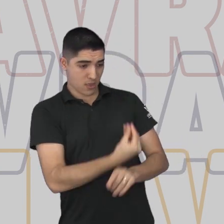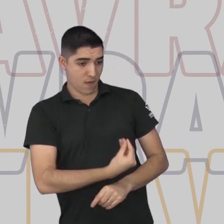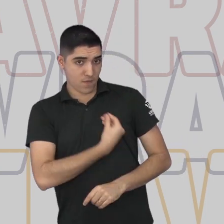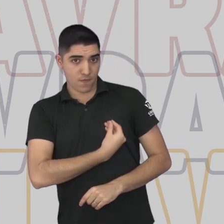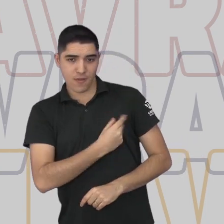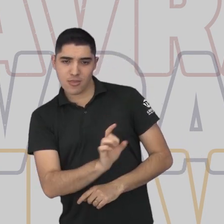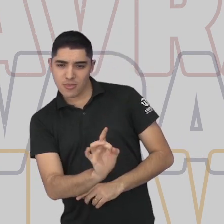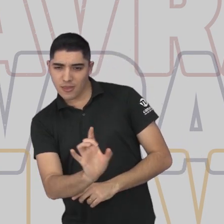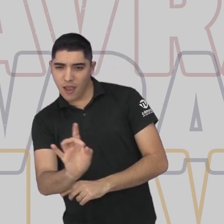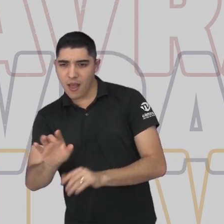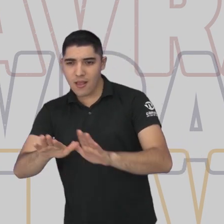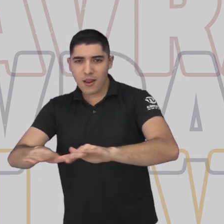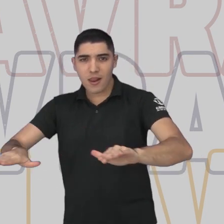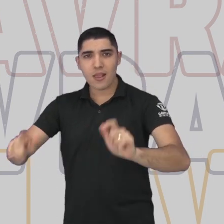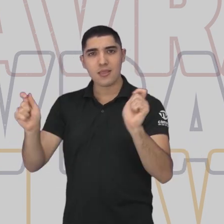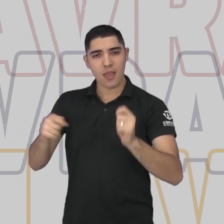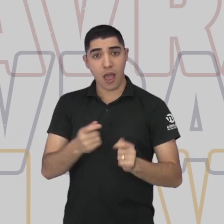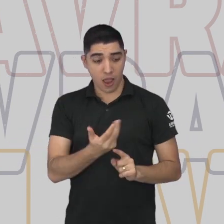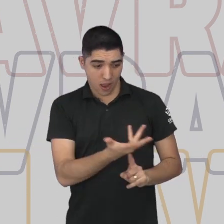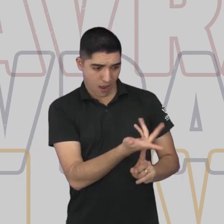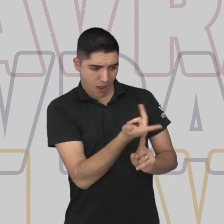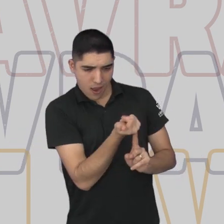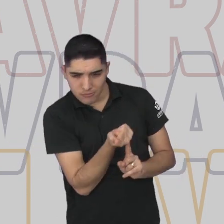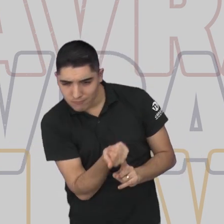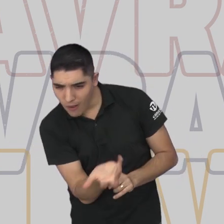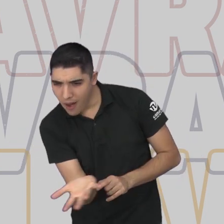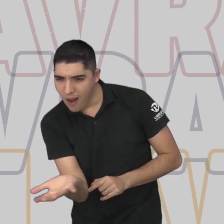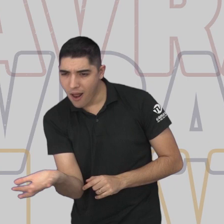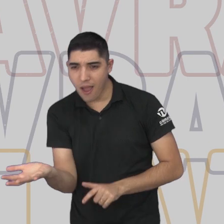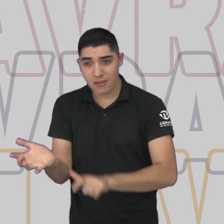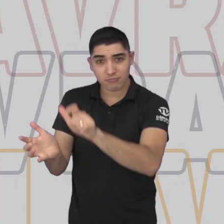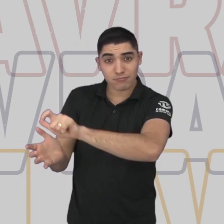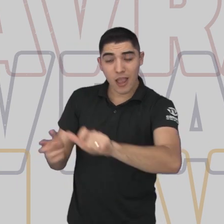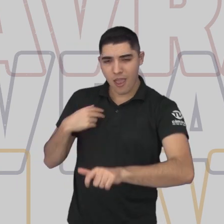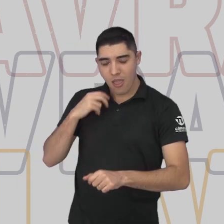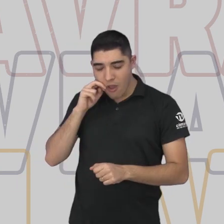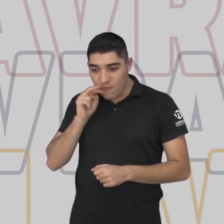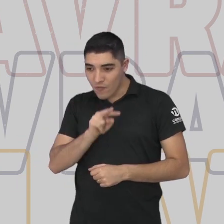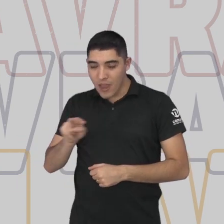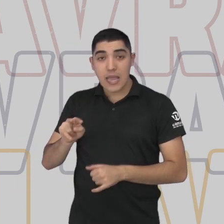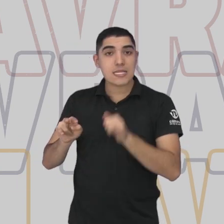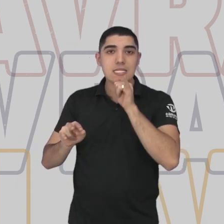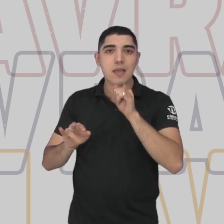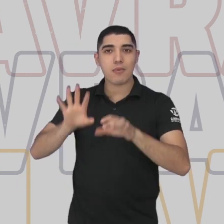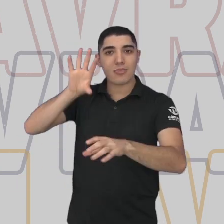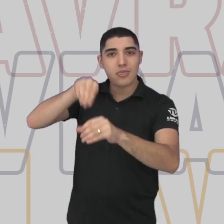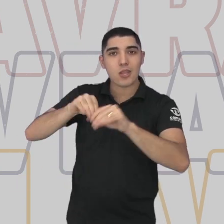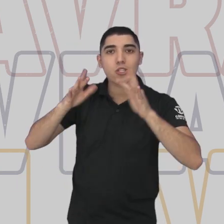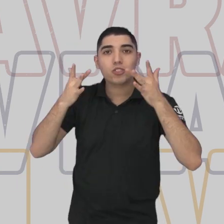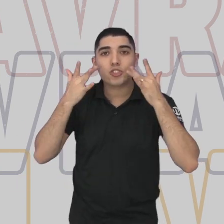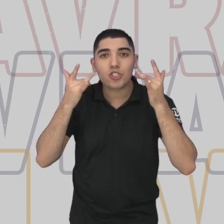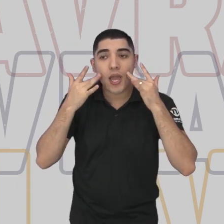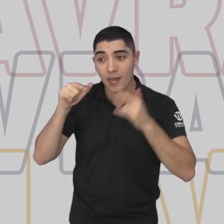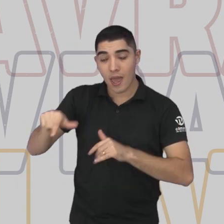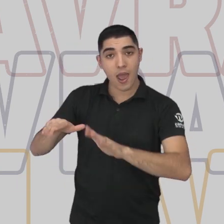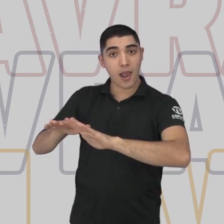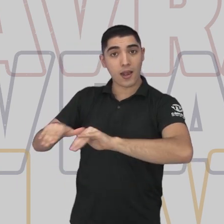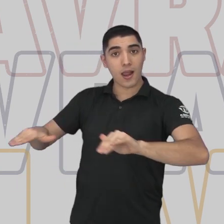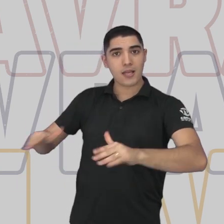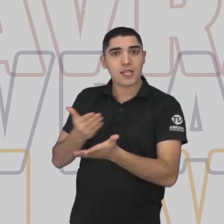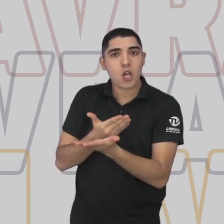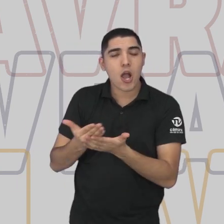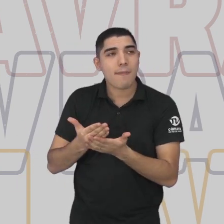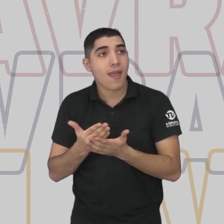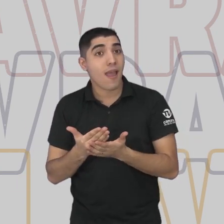criança. Eu acho que, assim, ver a arte, ver a vida da criança, isso para mim é tudo, né? Por exemplo, um teatro, né, que a criança